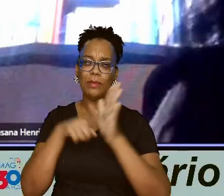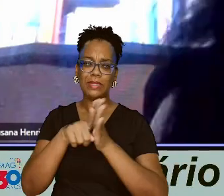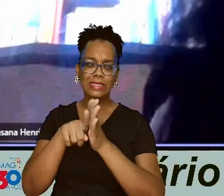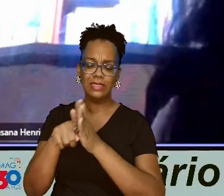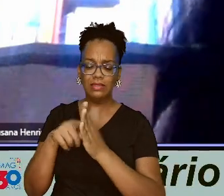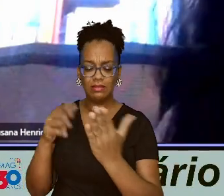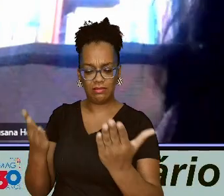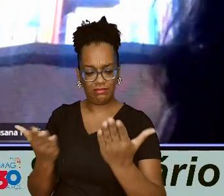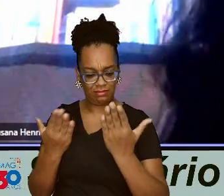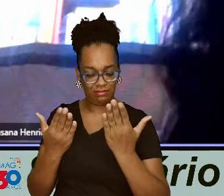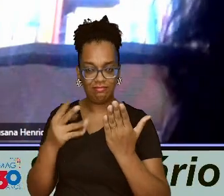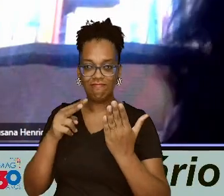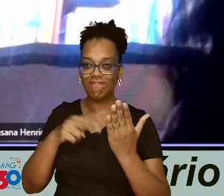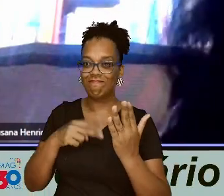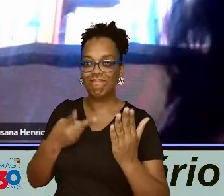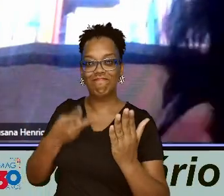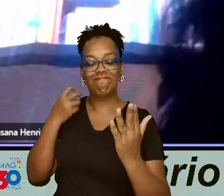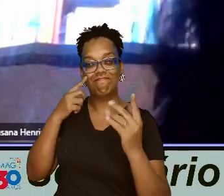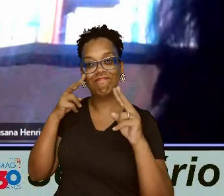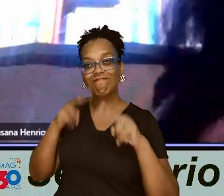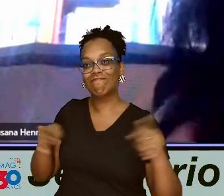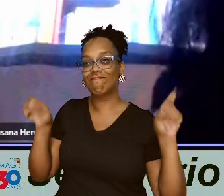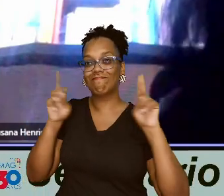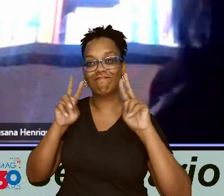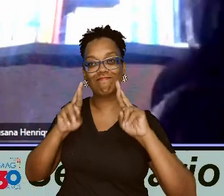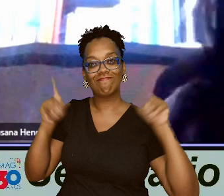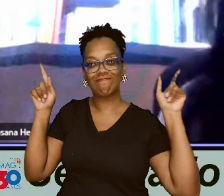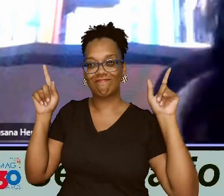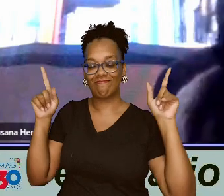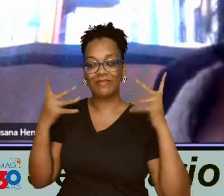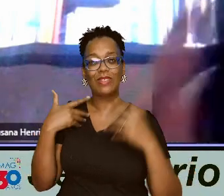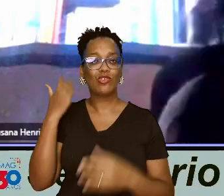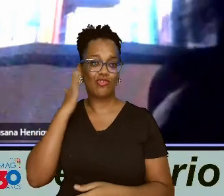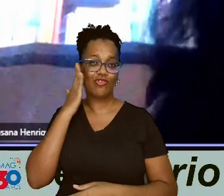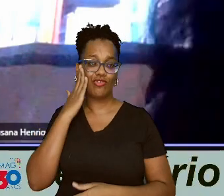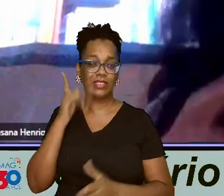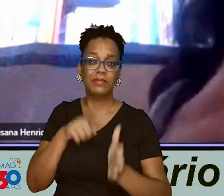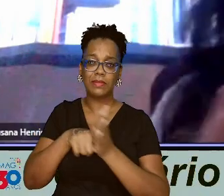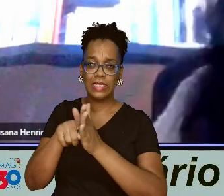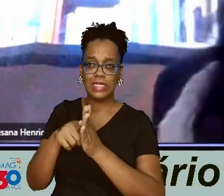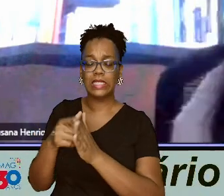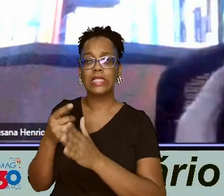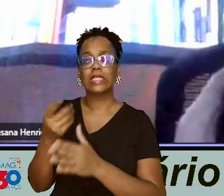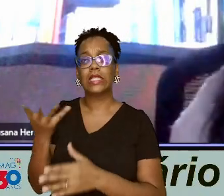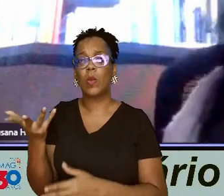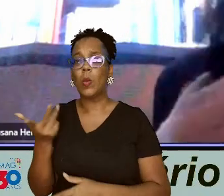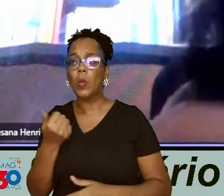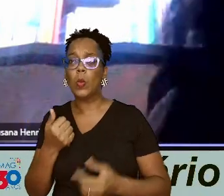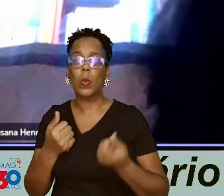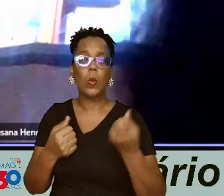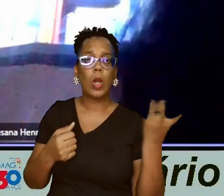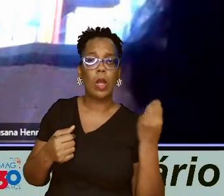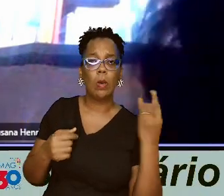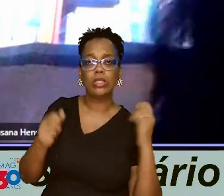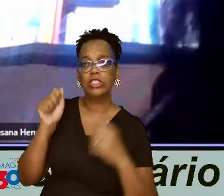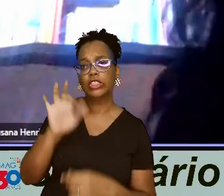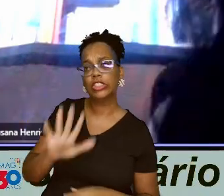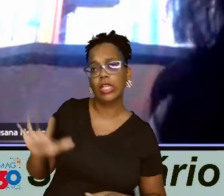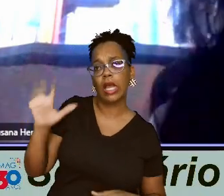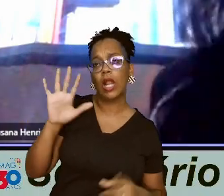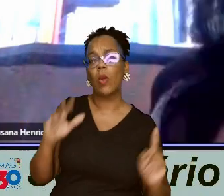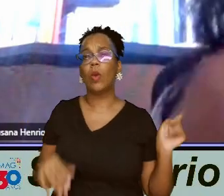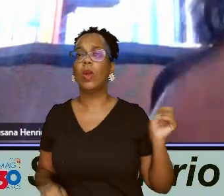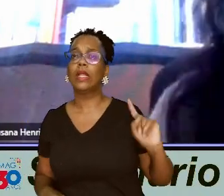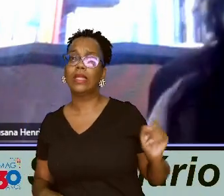à mão de, já é diferente, porque a gente já sabe que existem pesquisas quanti e quali, que algumas são generalizáveis ou não, e